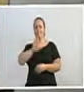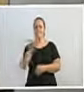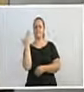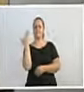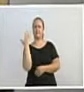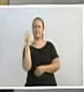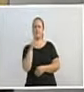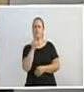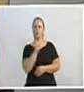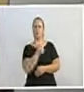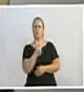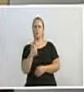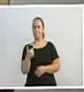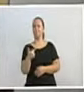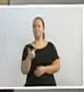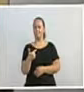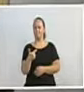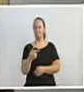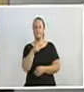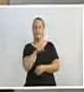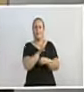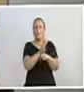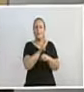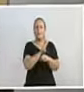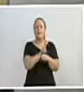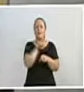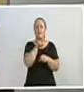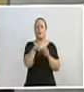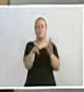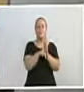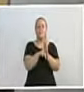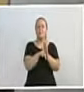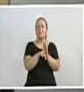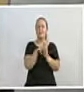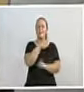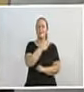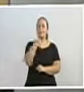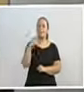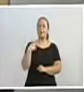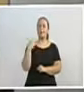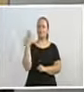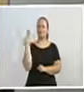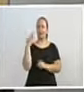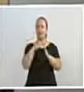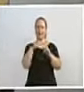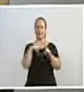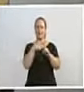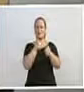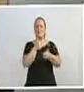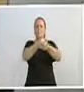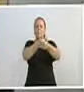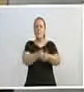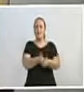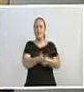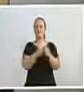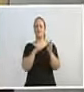de 2012, quando ele cuidava, ele era o pastor aquele templo ali do América do Sol, e